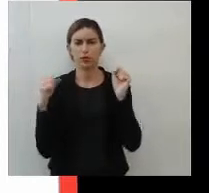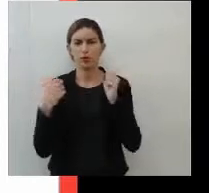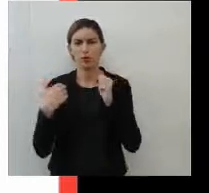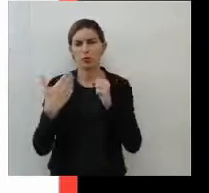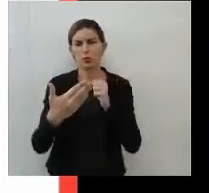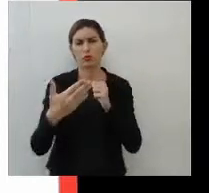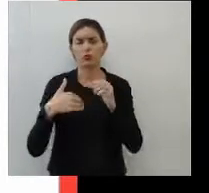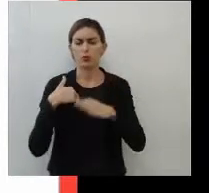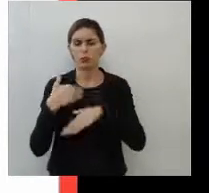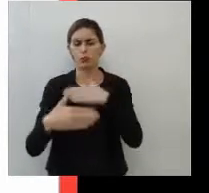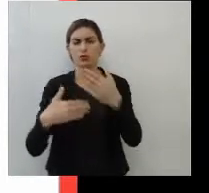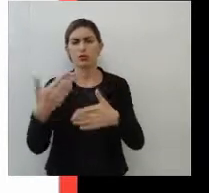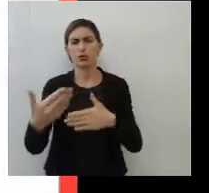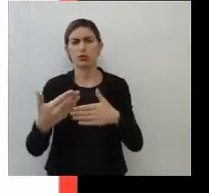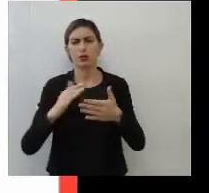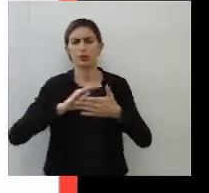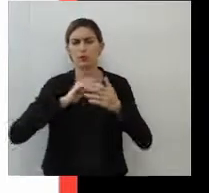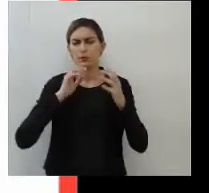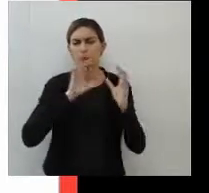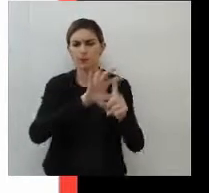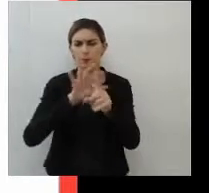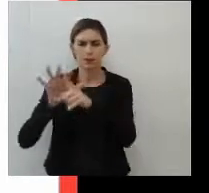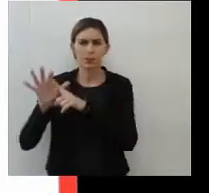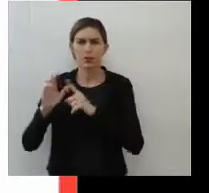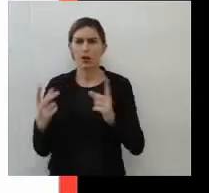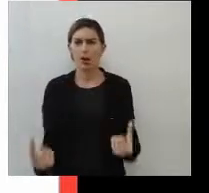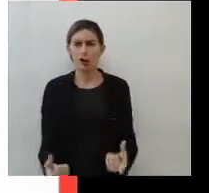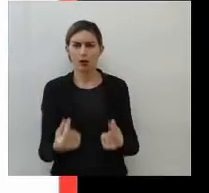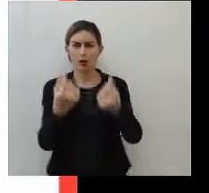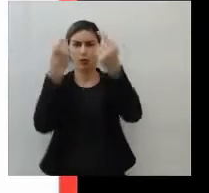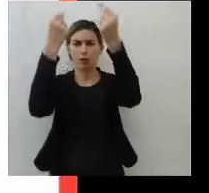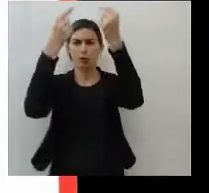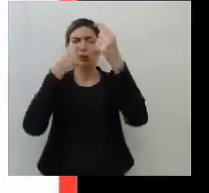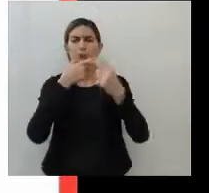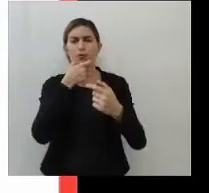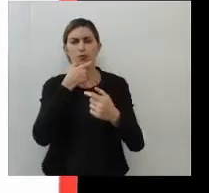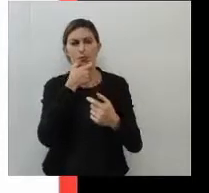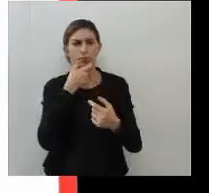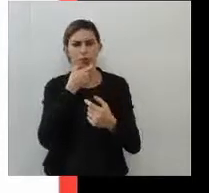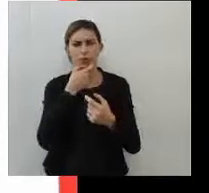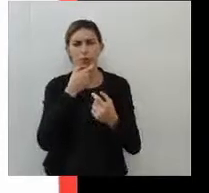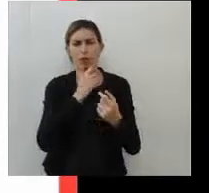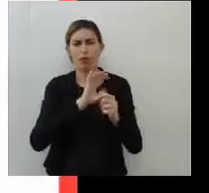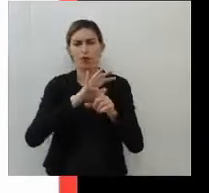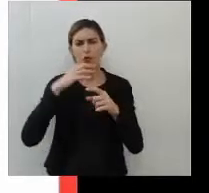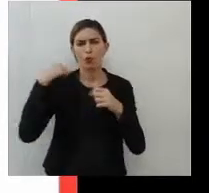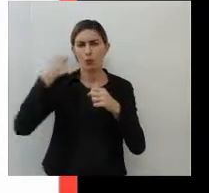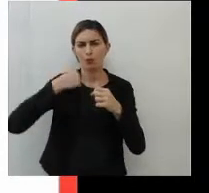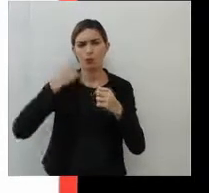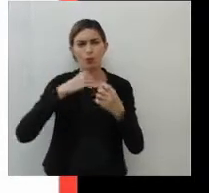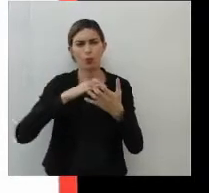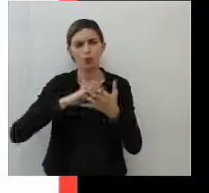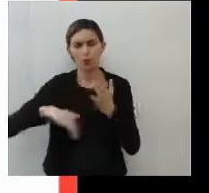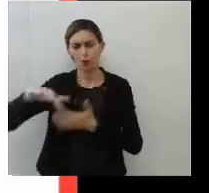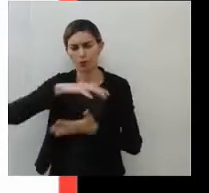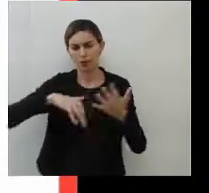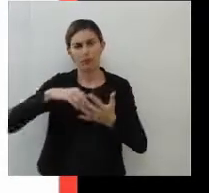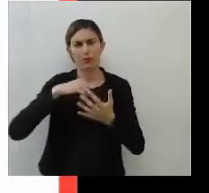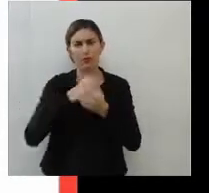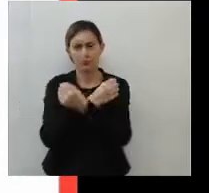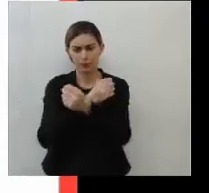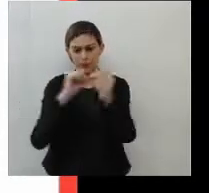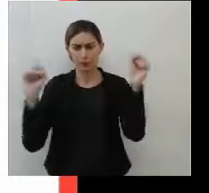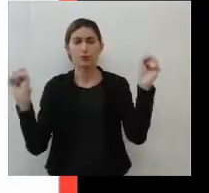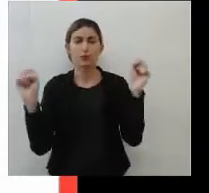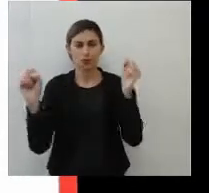uma consequência da pressão do capitalismo inglês e da força do movimento abolicionista